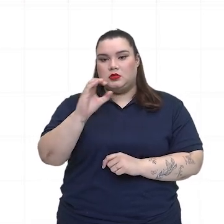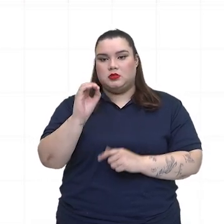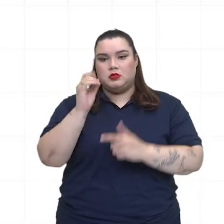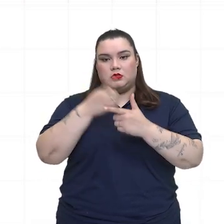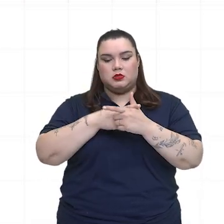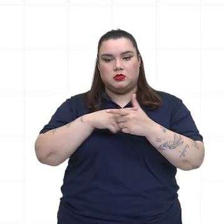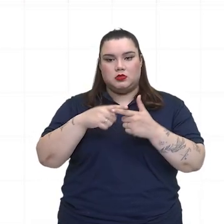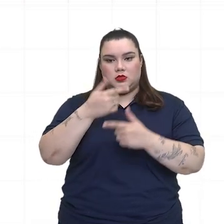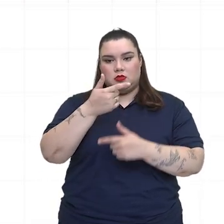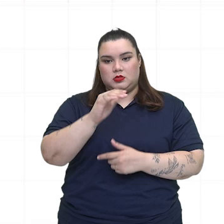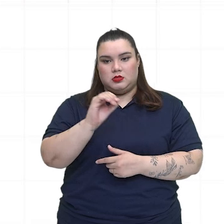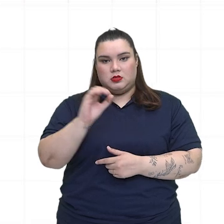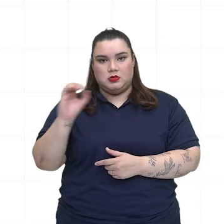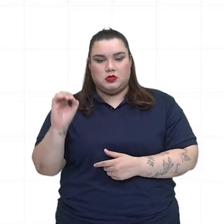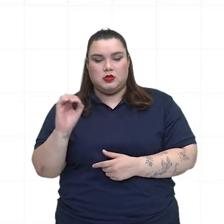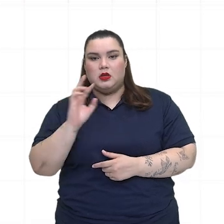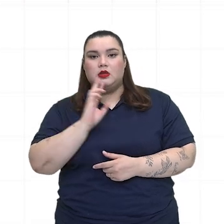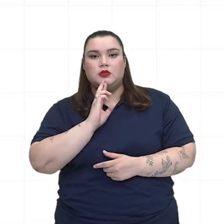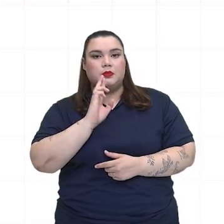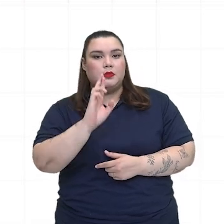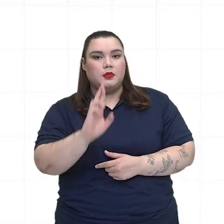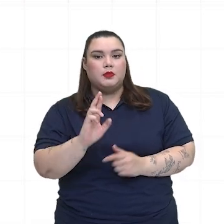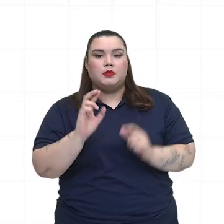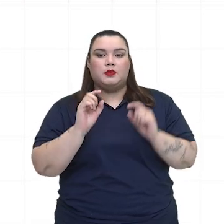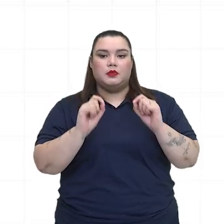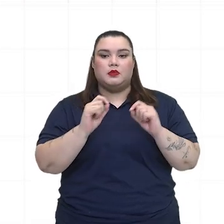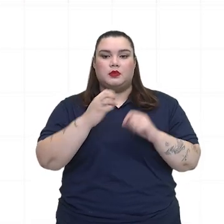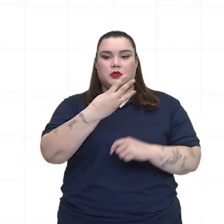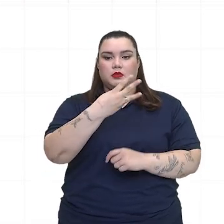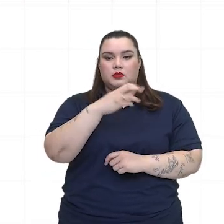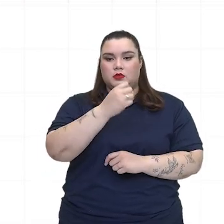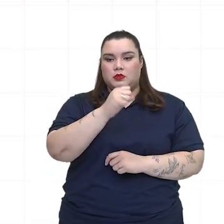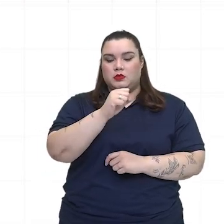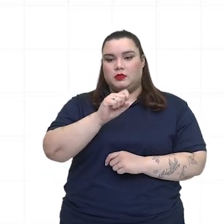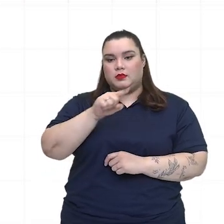7.650 dividido por 200 é igual a